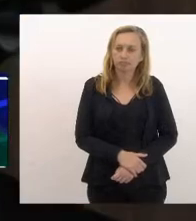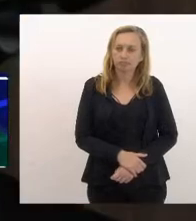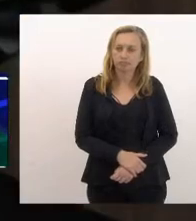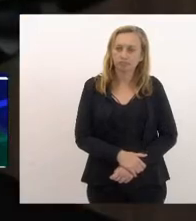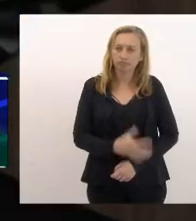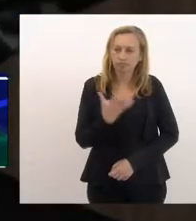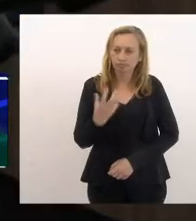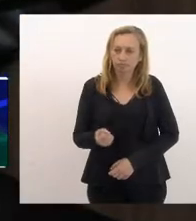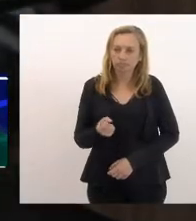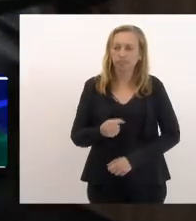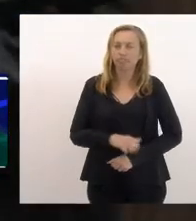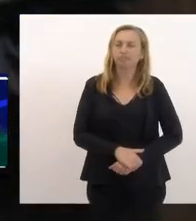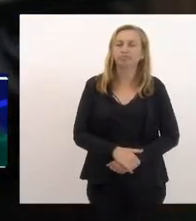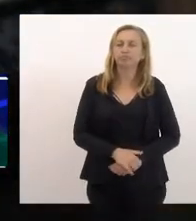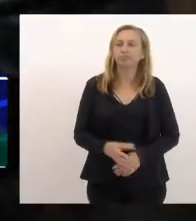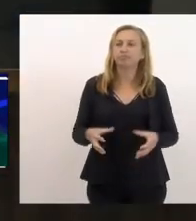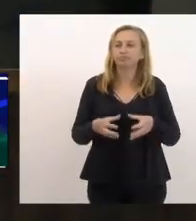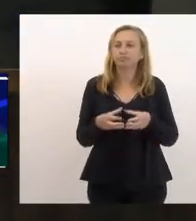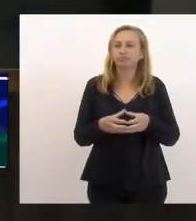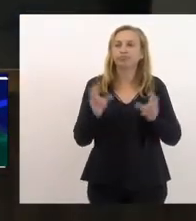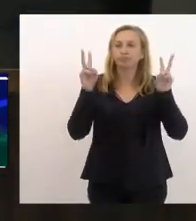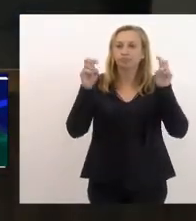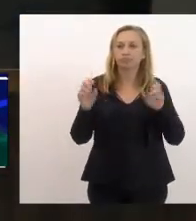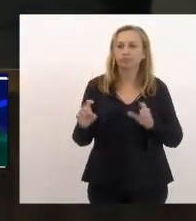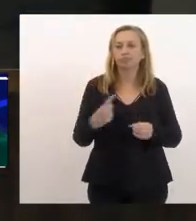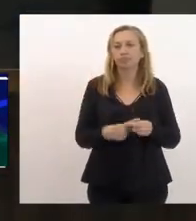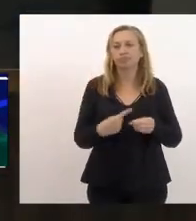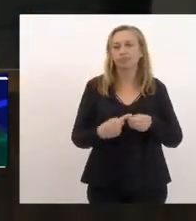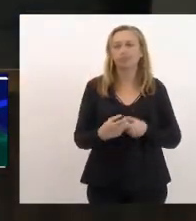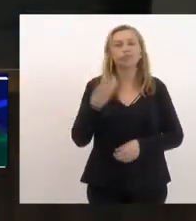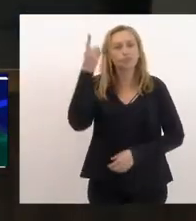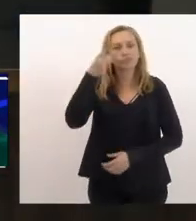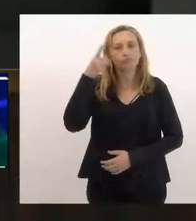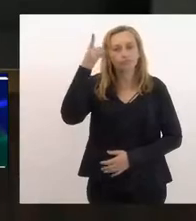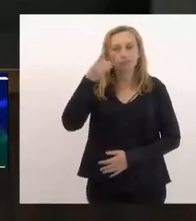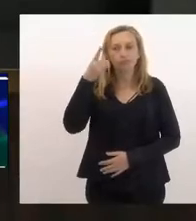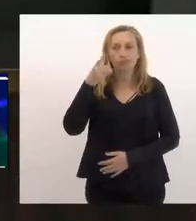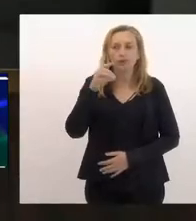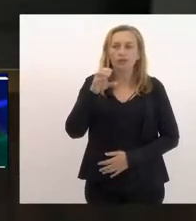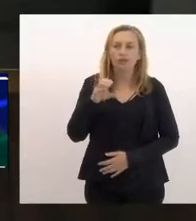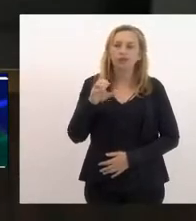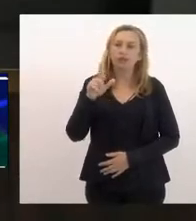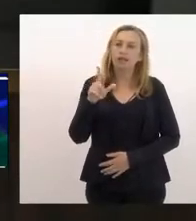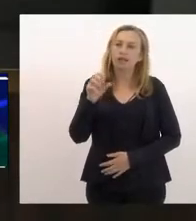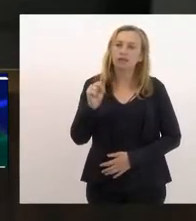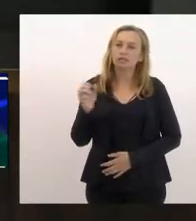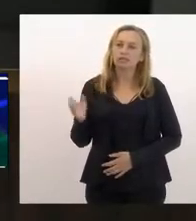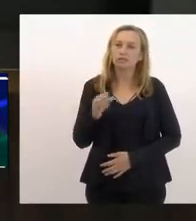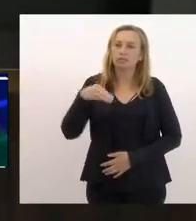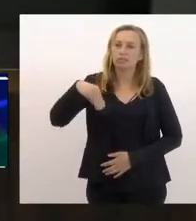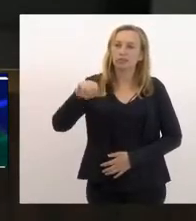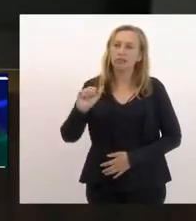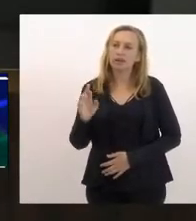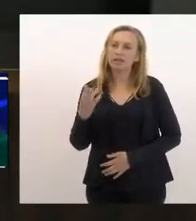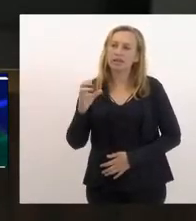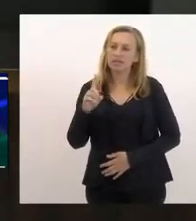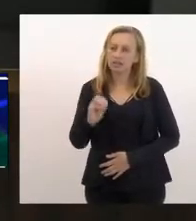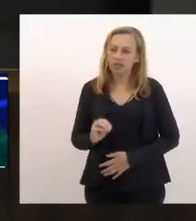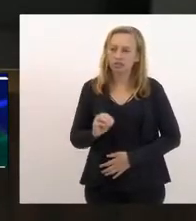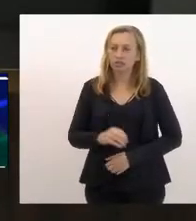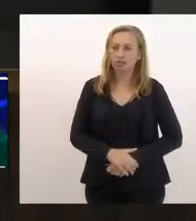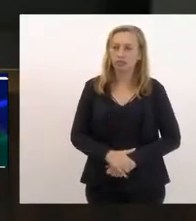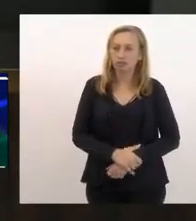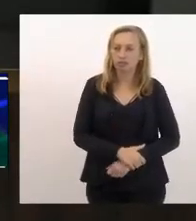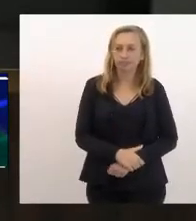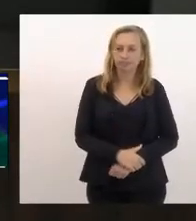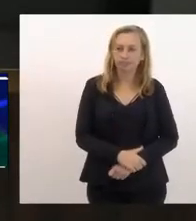Parecer é favorável. Pela Comissão de Assuntos Municipais, deputado Carlos Macedo. Deputado Carlos